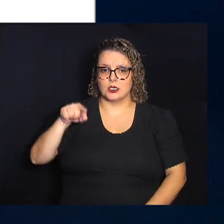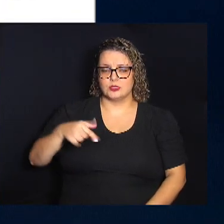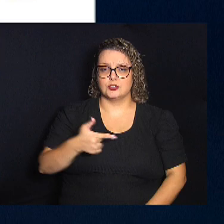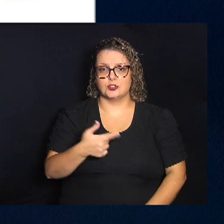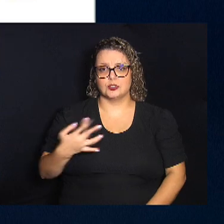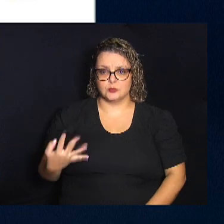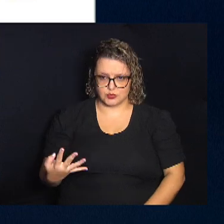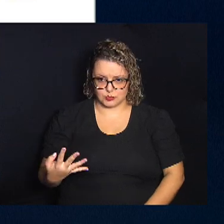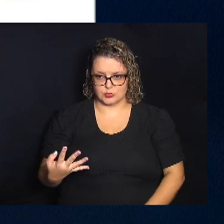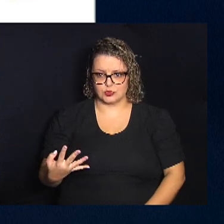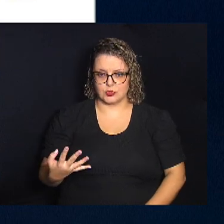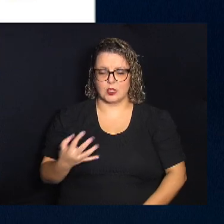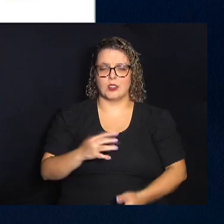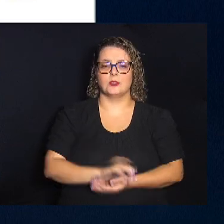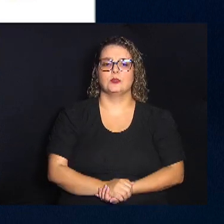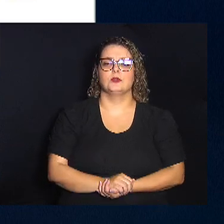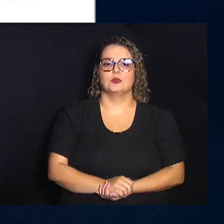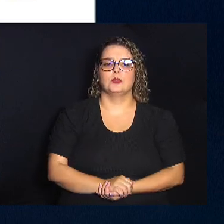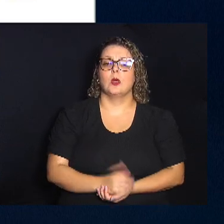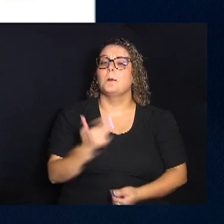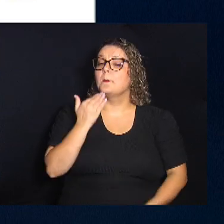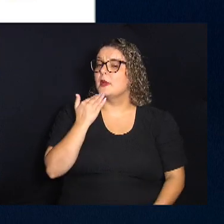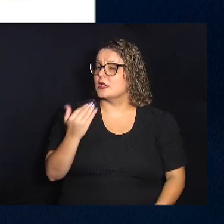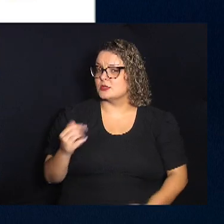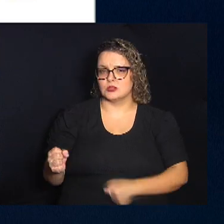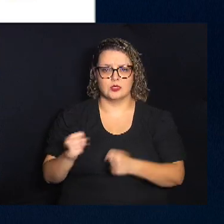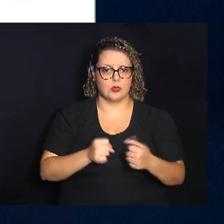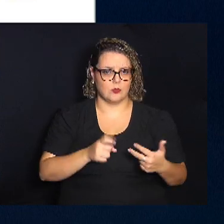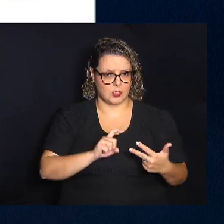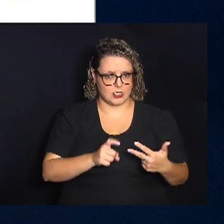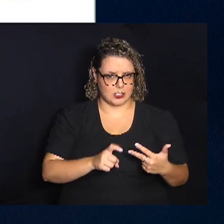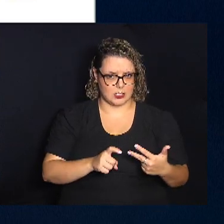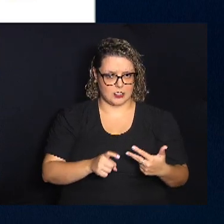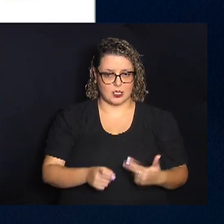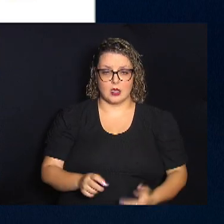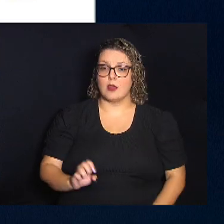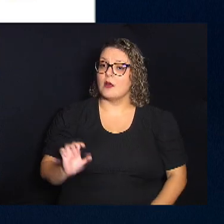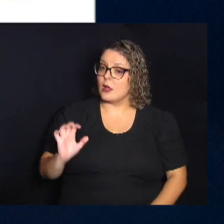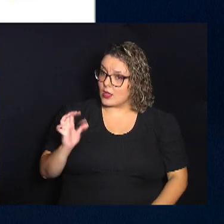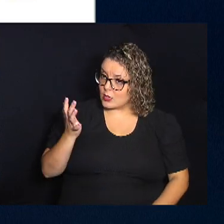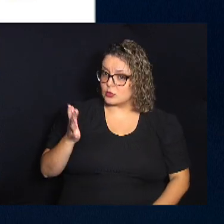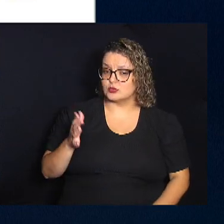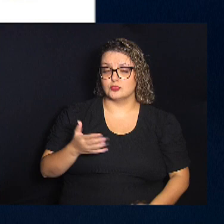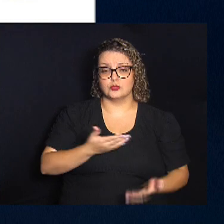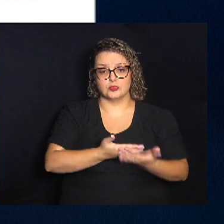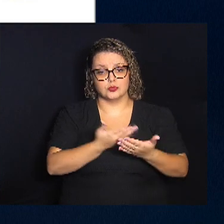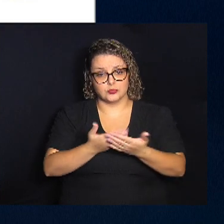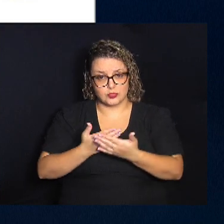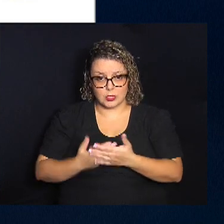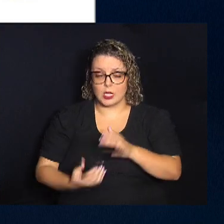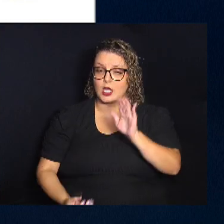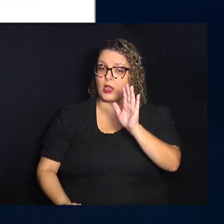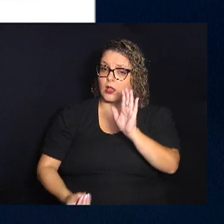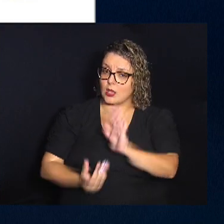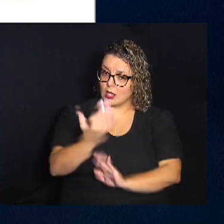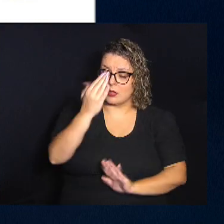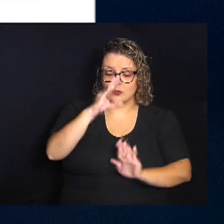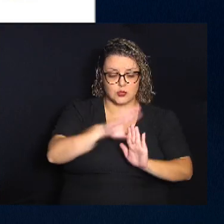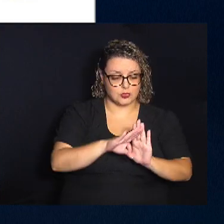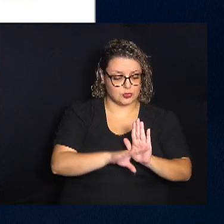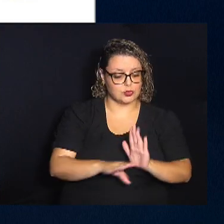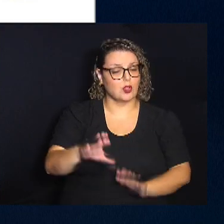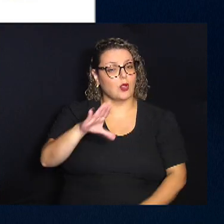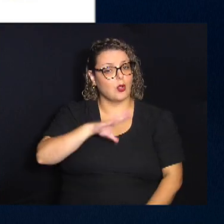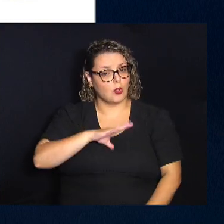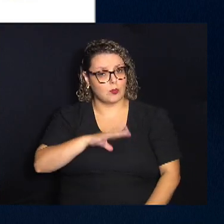1333 de 2024, pedindo ao Poder Executivo a realização de estudos e a criação de um programa municipal